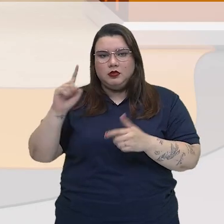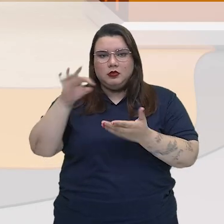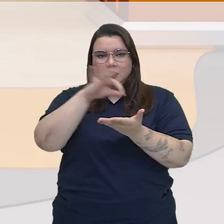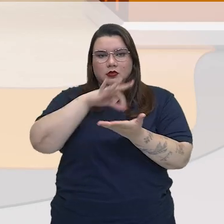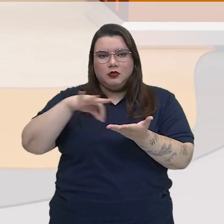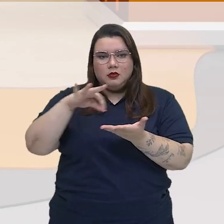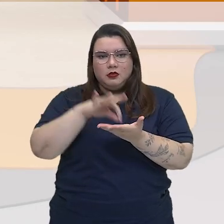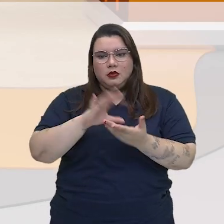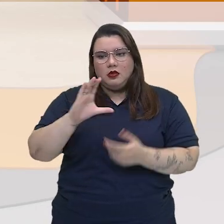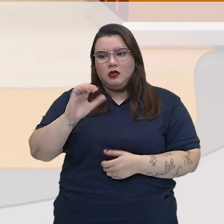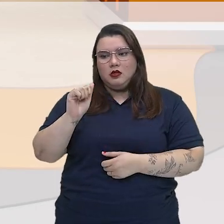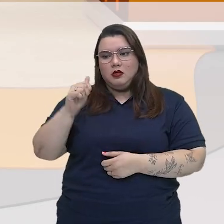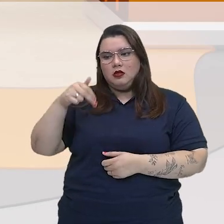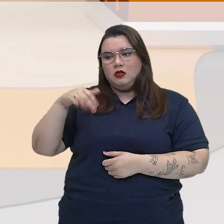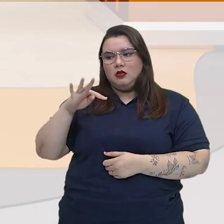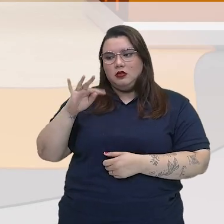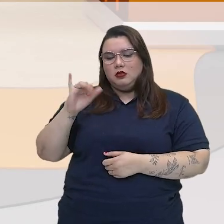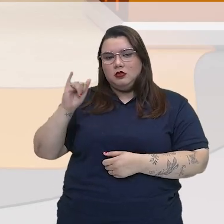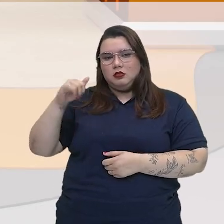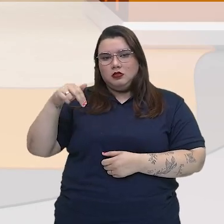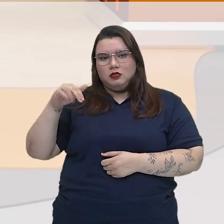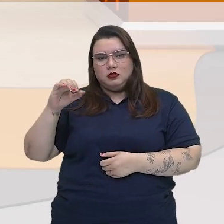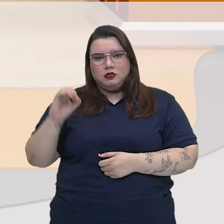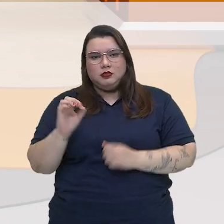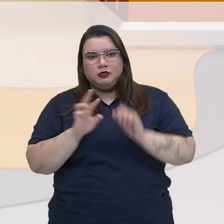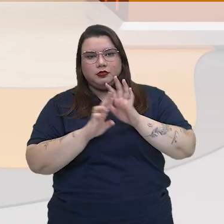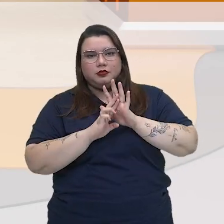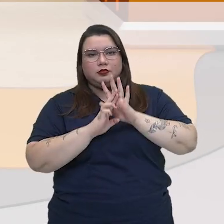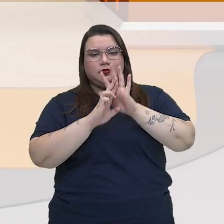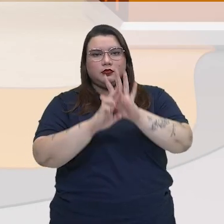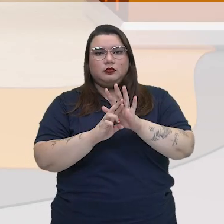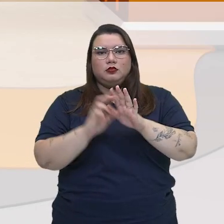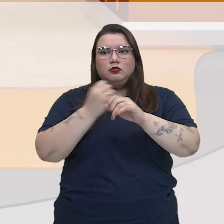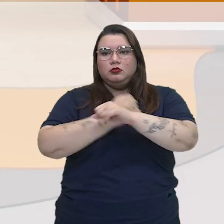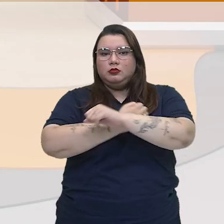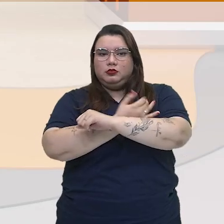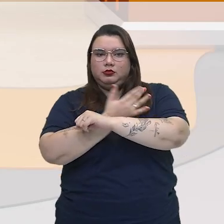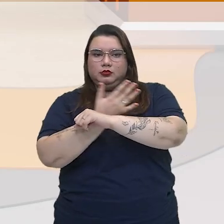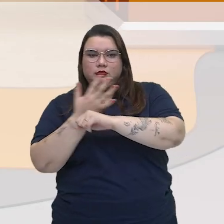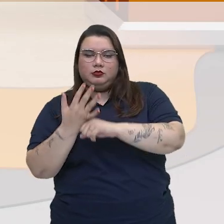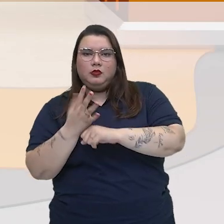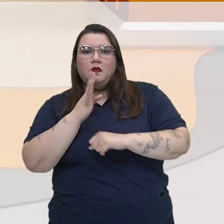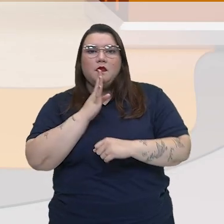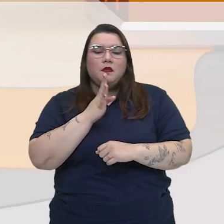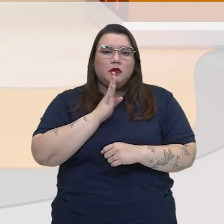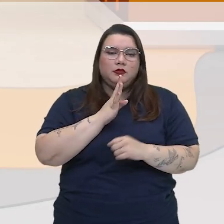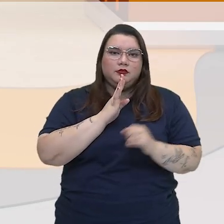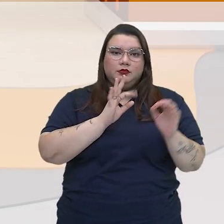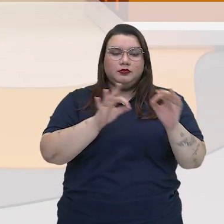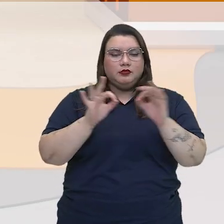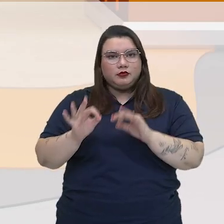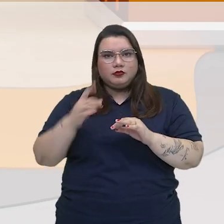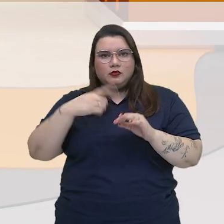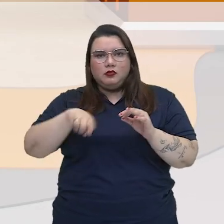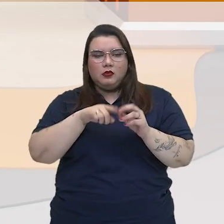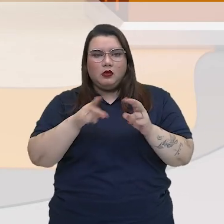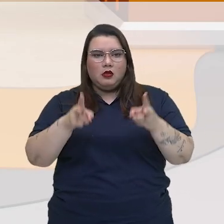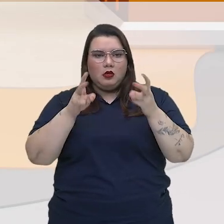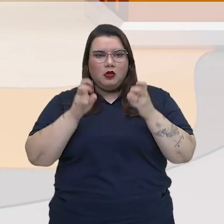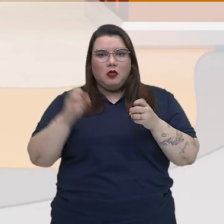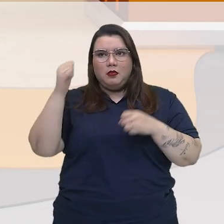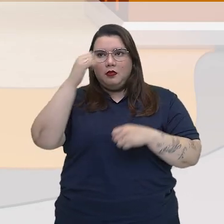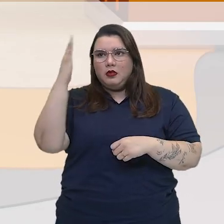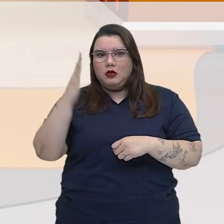de Cantino representando ali a questão da vegetação que eles estavam conhecendo. Vocês viram que o formato